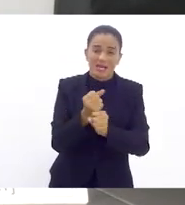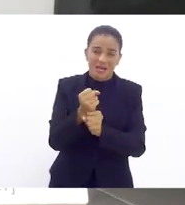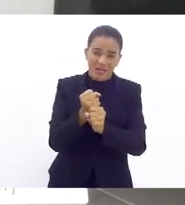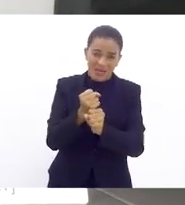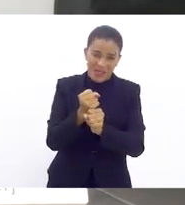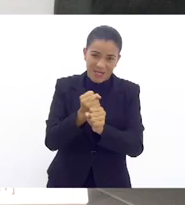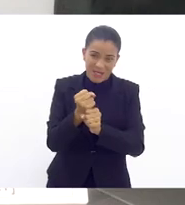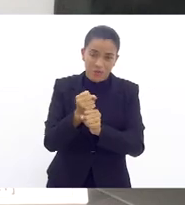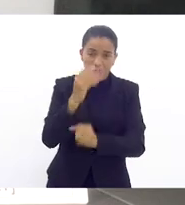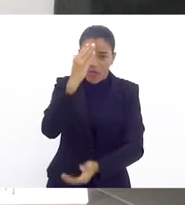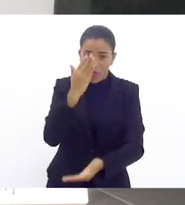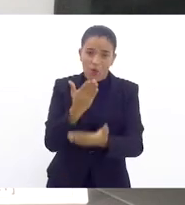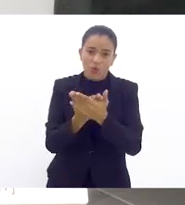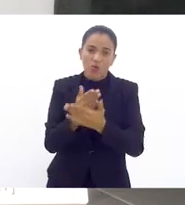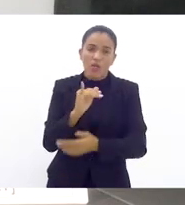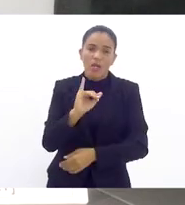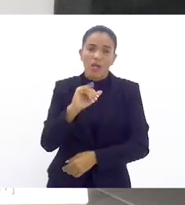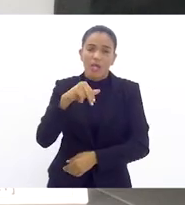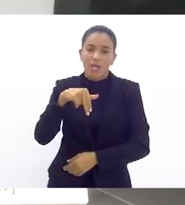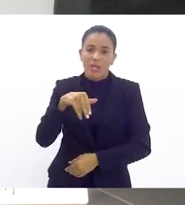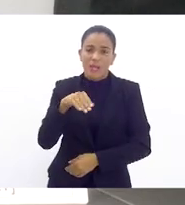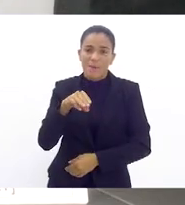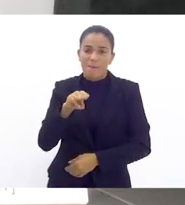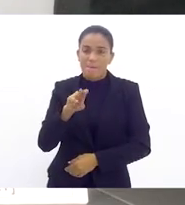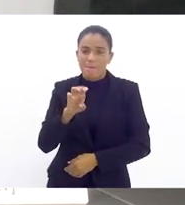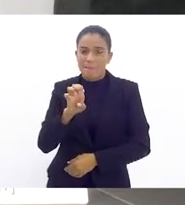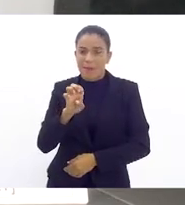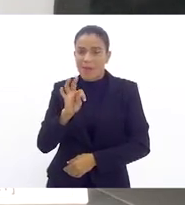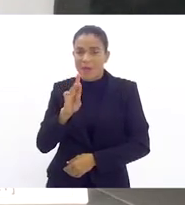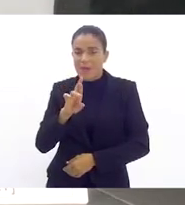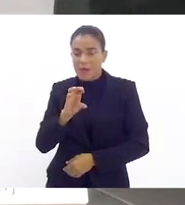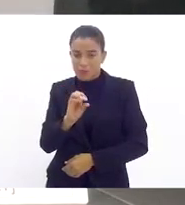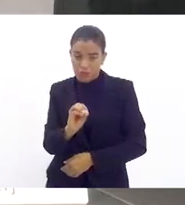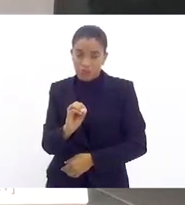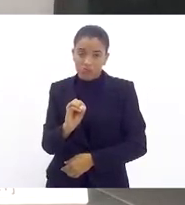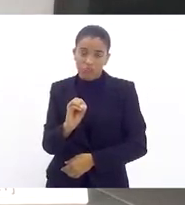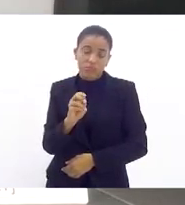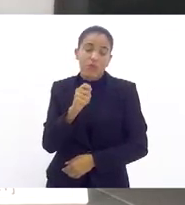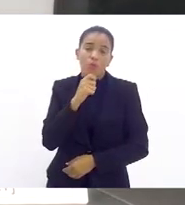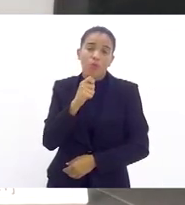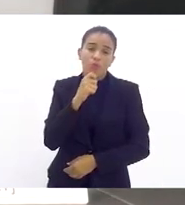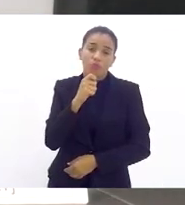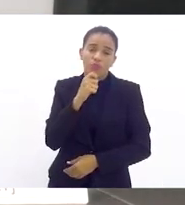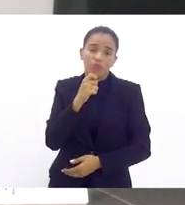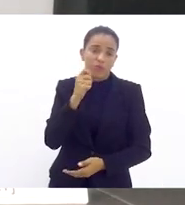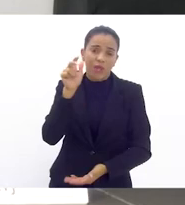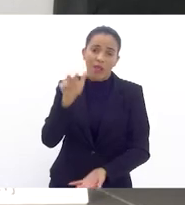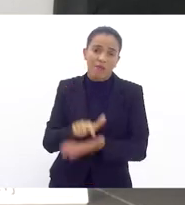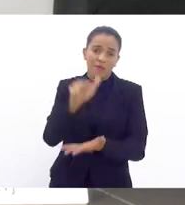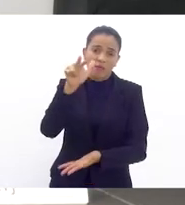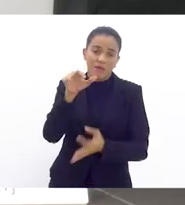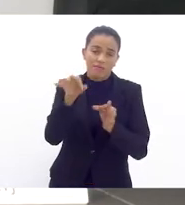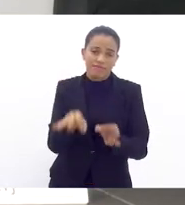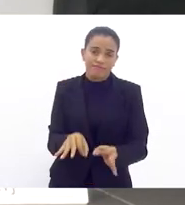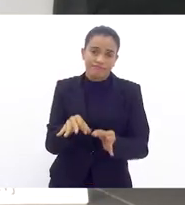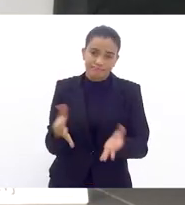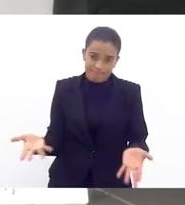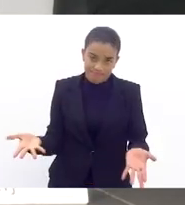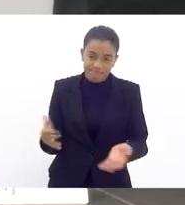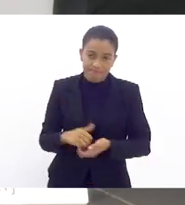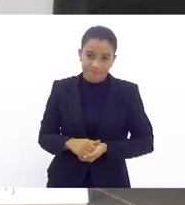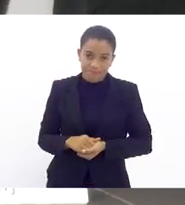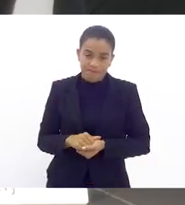tem acreditação no Inmetro, por isso que eu fiz nele, porque senão não tem validade legal. Se você não faz no laboratório acreditar pelo Inmetro, não tem validade